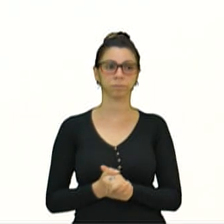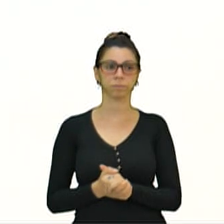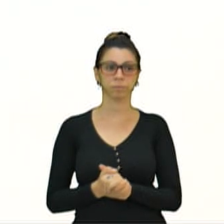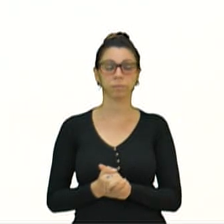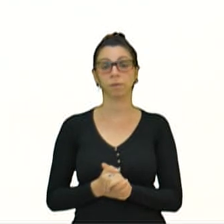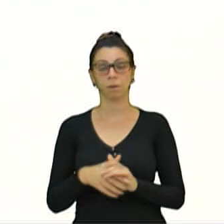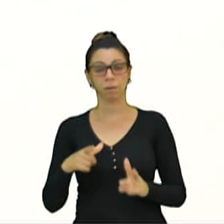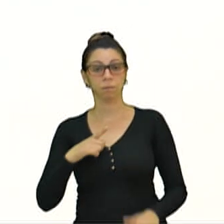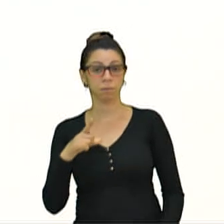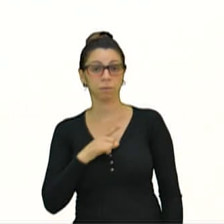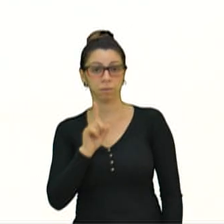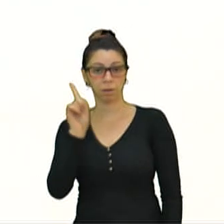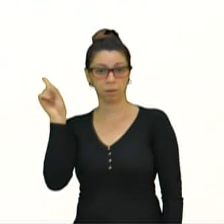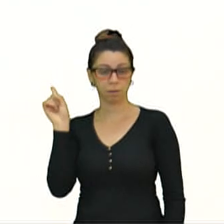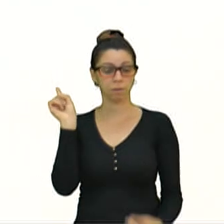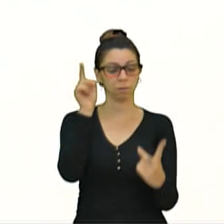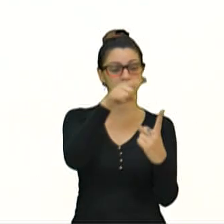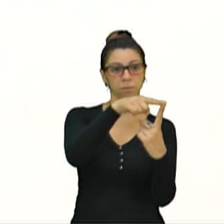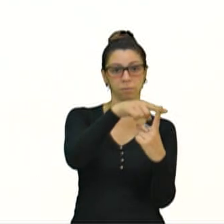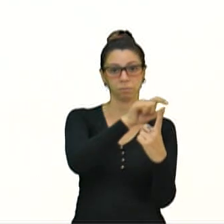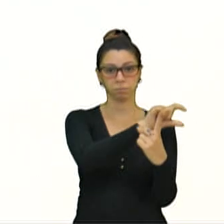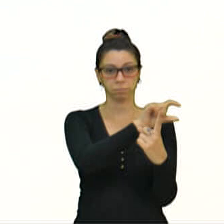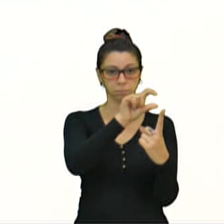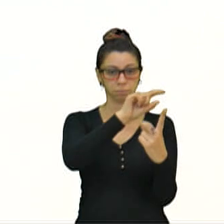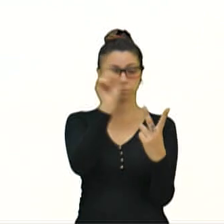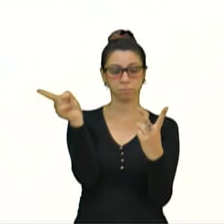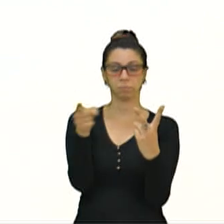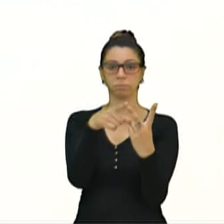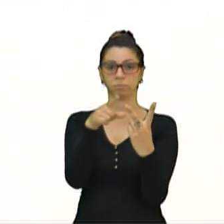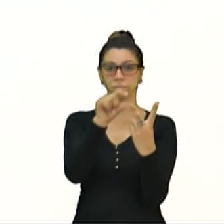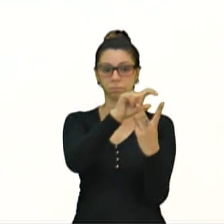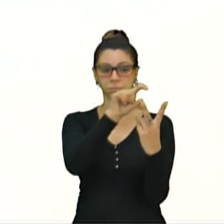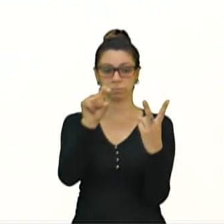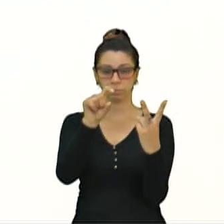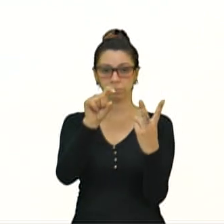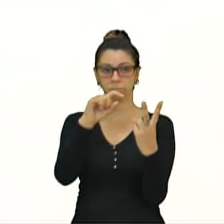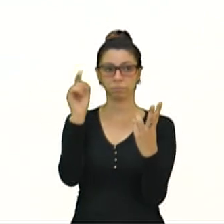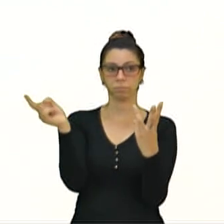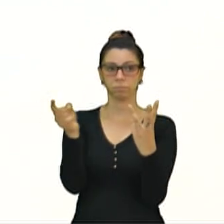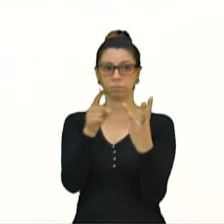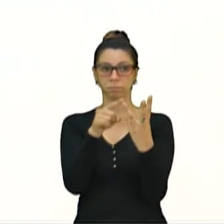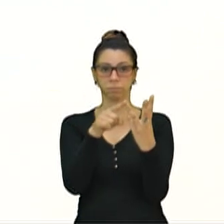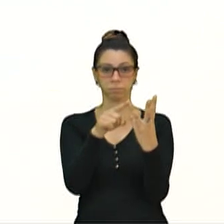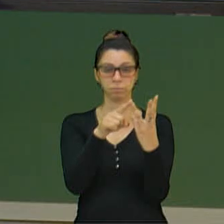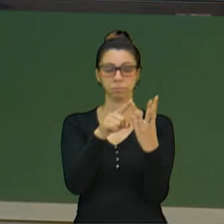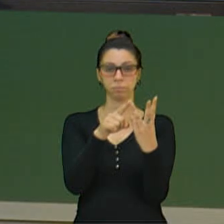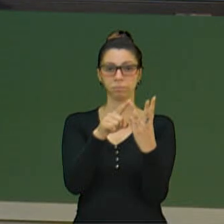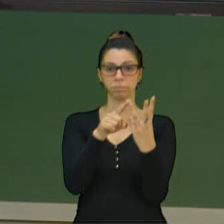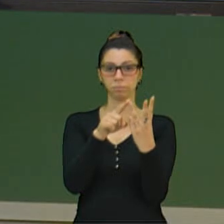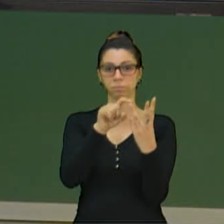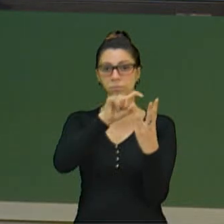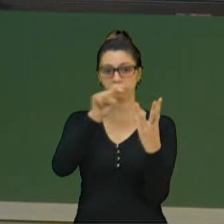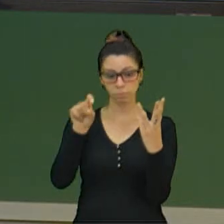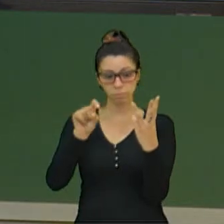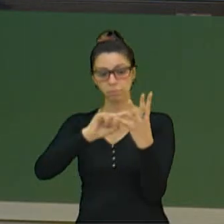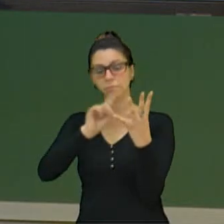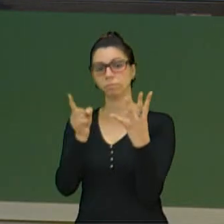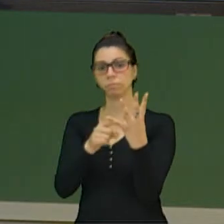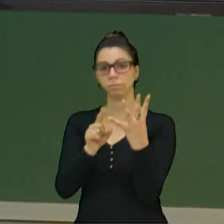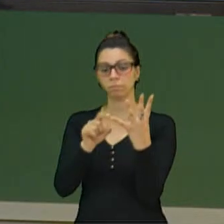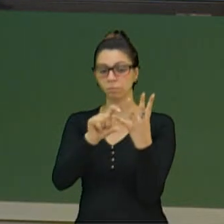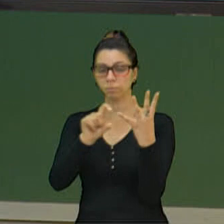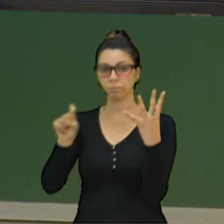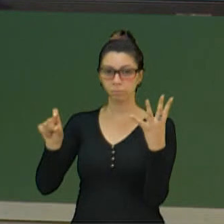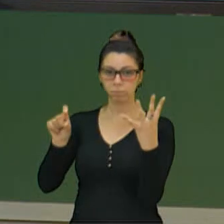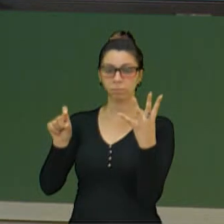das cicas, o do ginkgo biloba, a da araucária e a da planta que